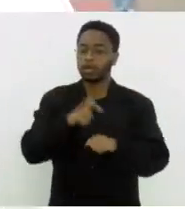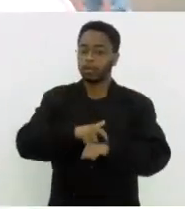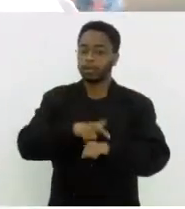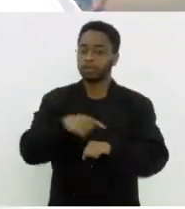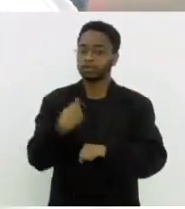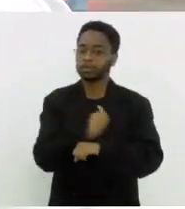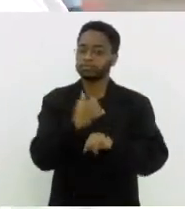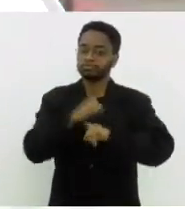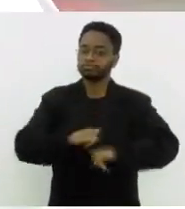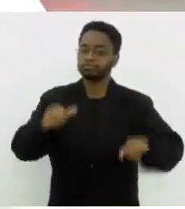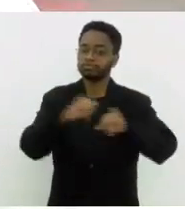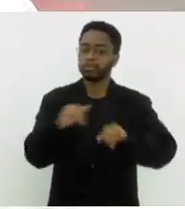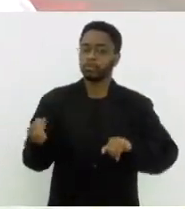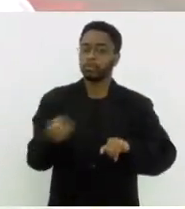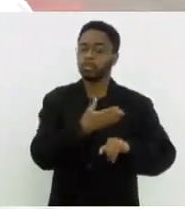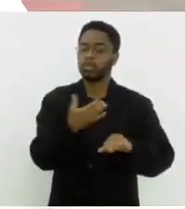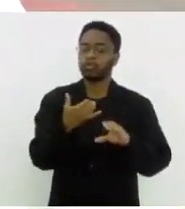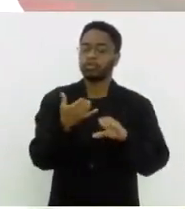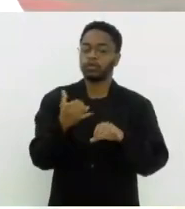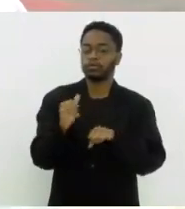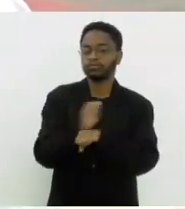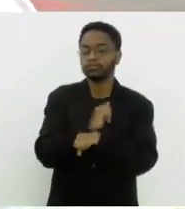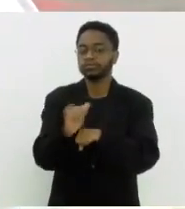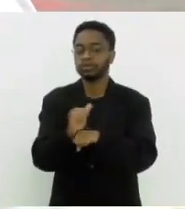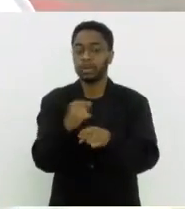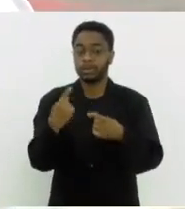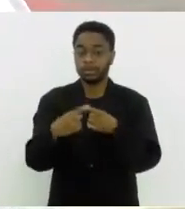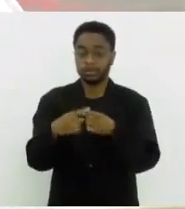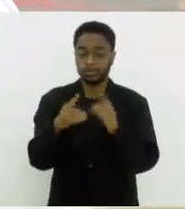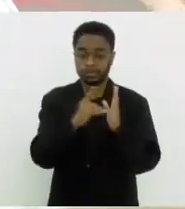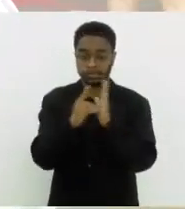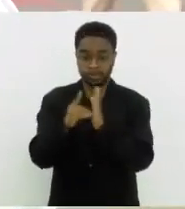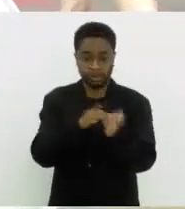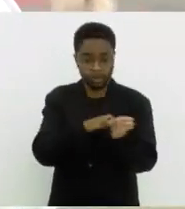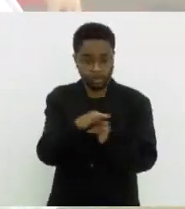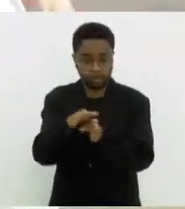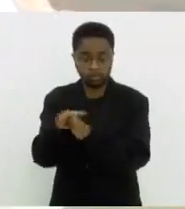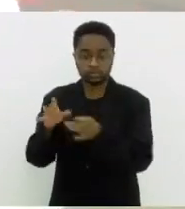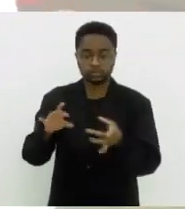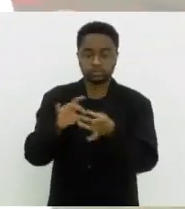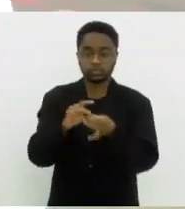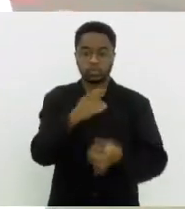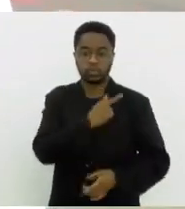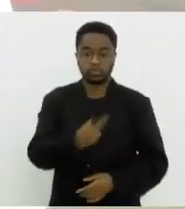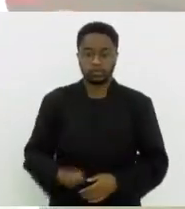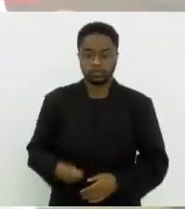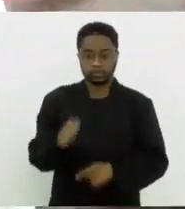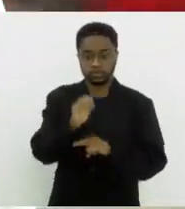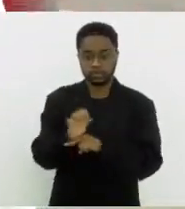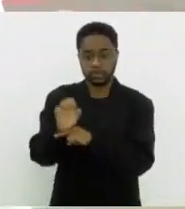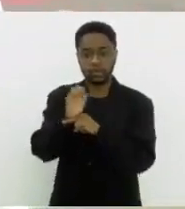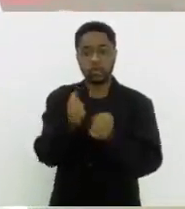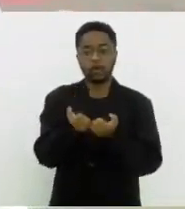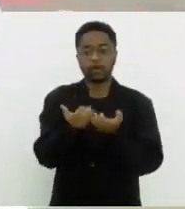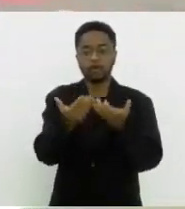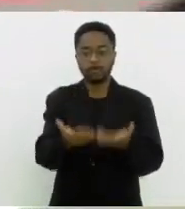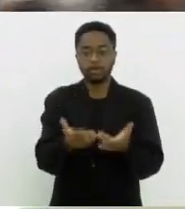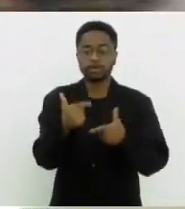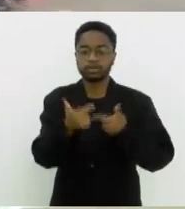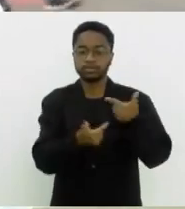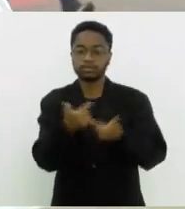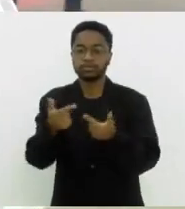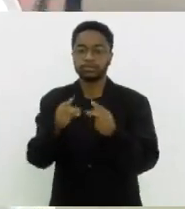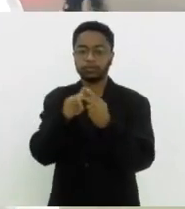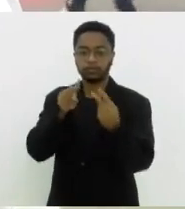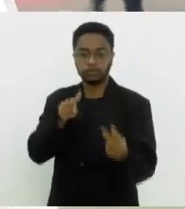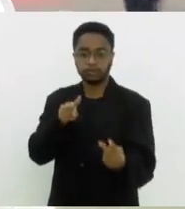essa nova ferramenta. É o Detran indo na direção da orientação do governo do Estado de oferecer cada vez mais serviços